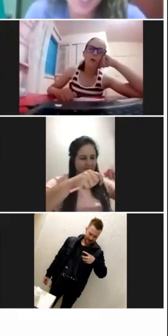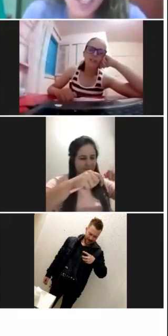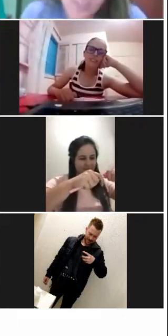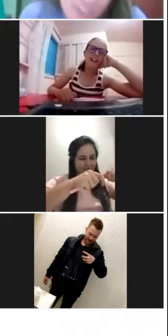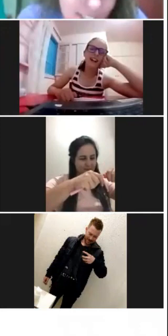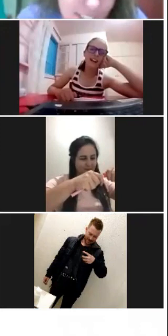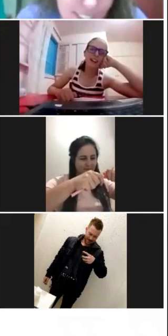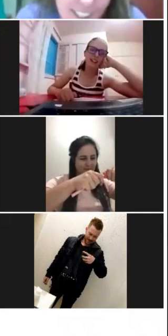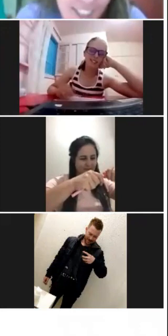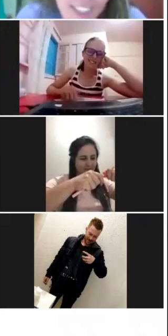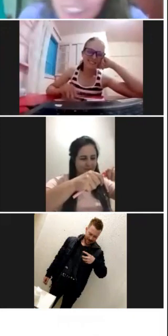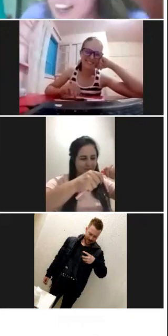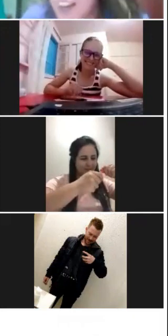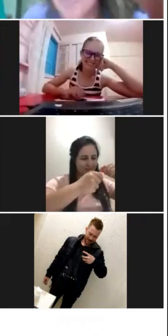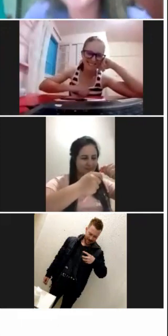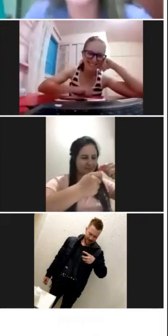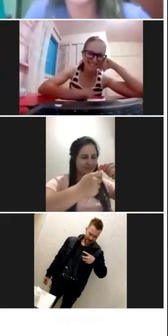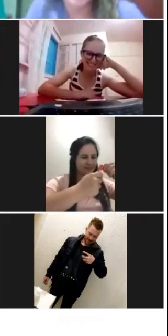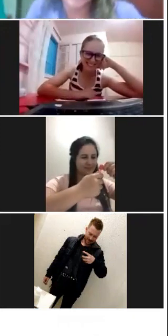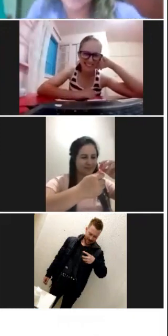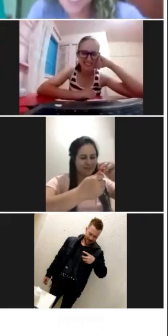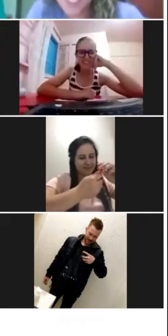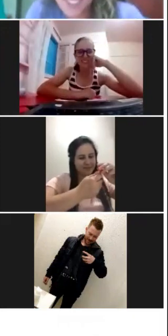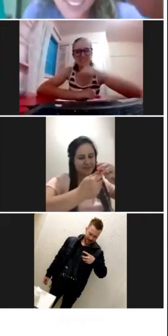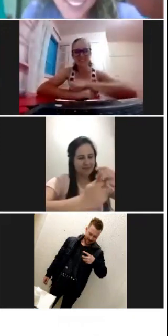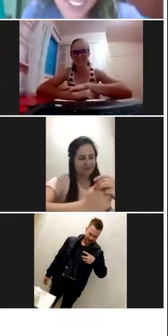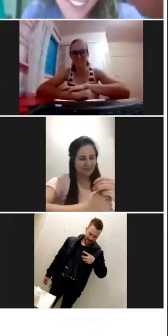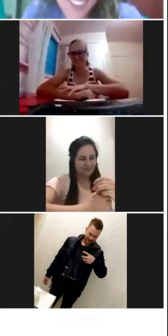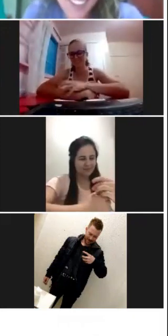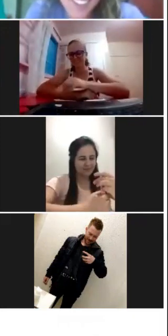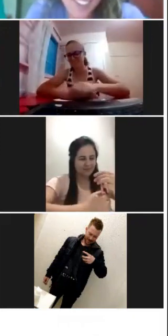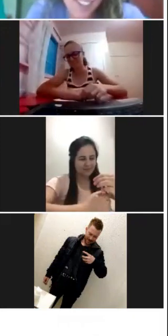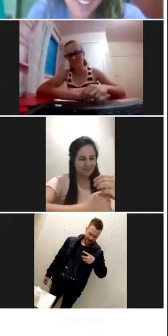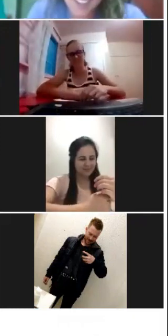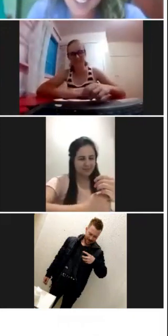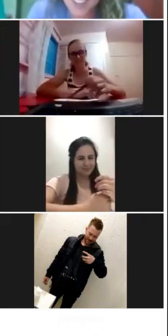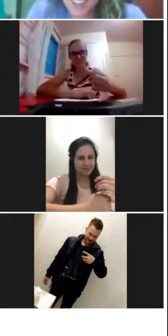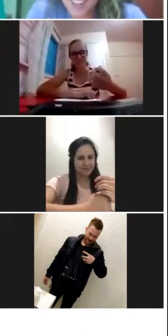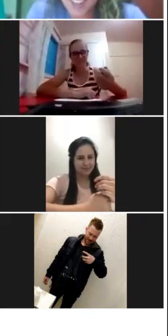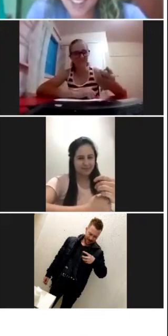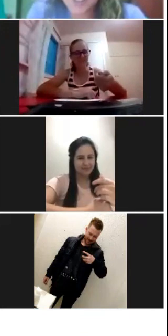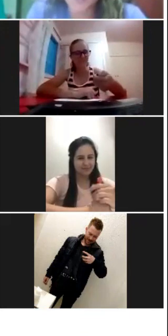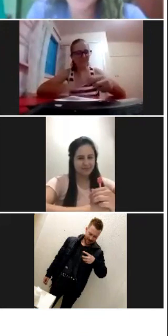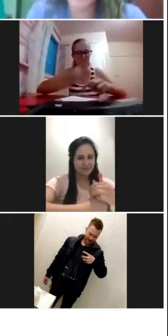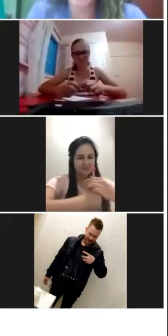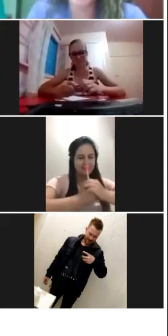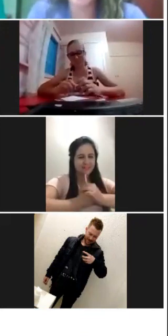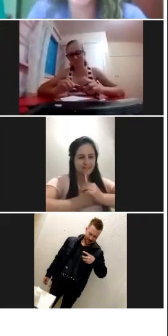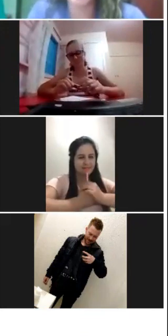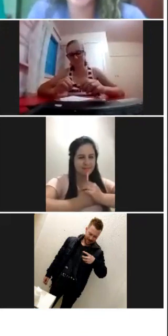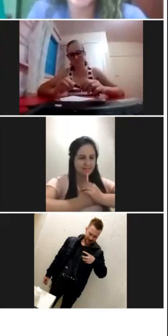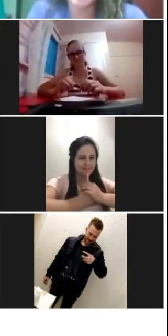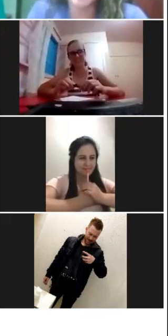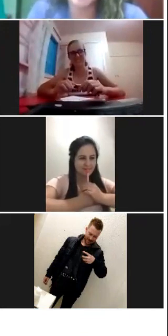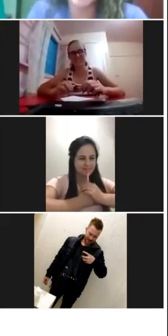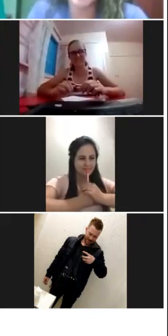Ô, Ana! Pô, professor! Falei 3 vezes, não adiantou. Vamos fazer um teste aqui.